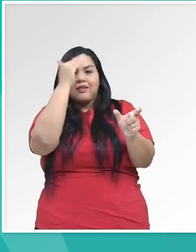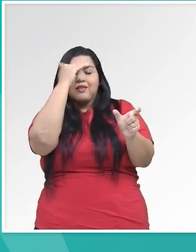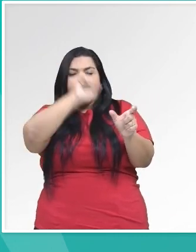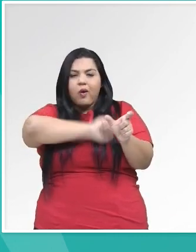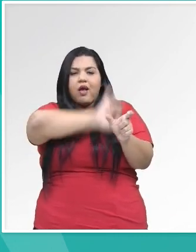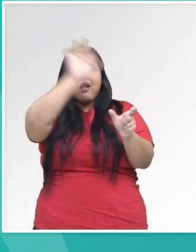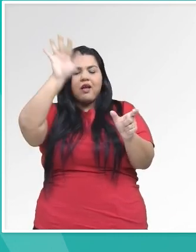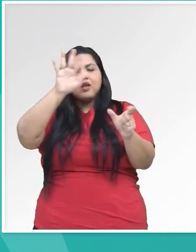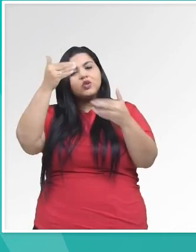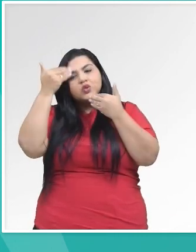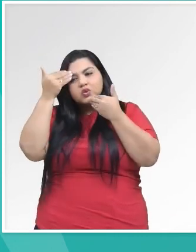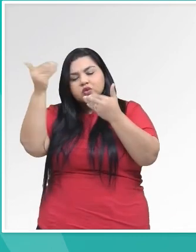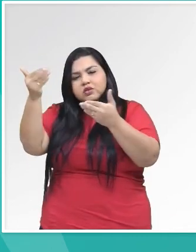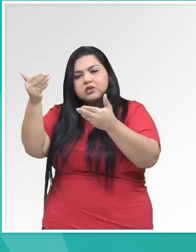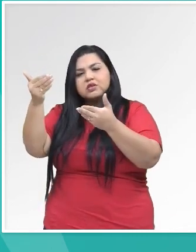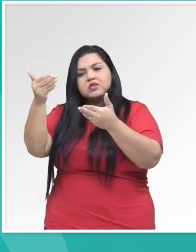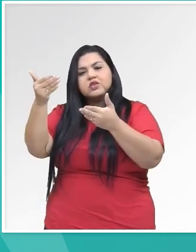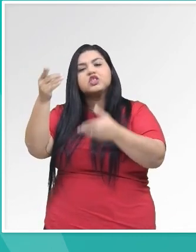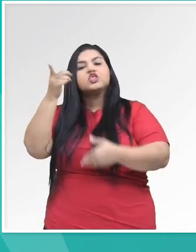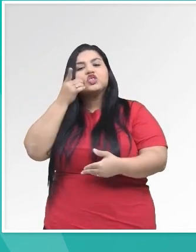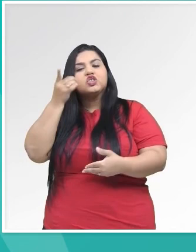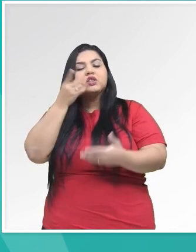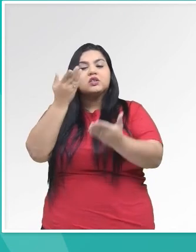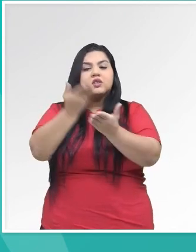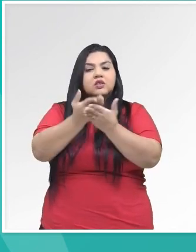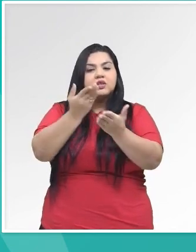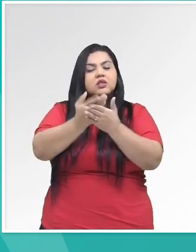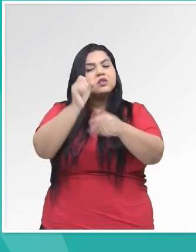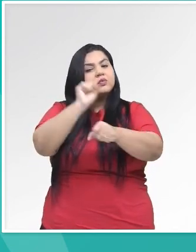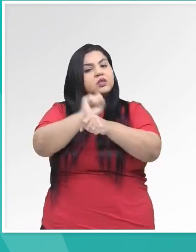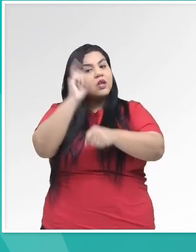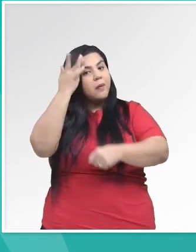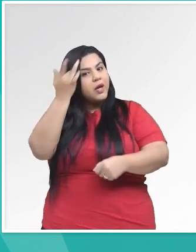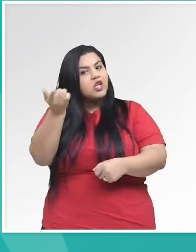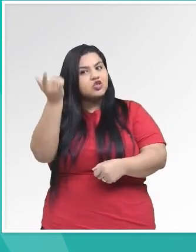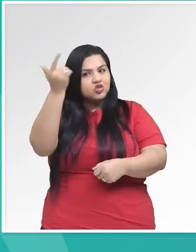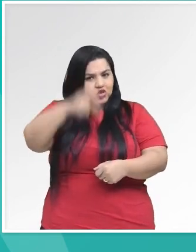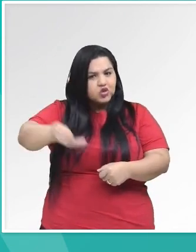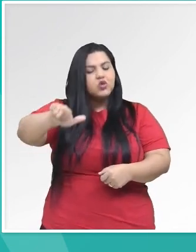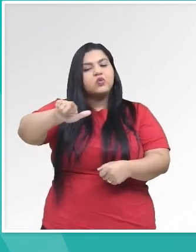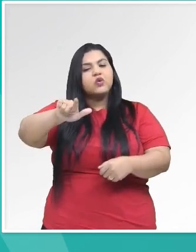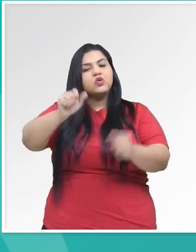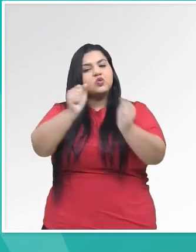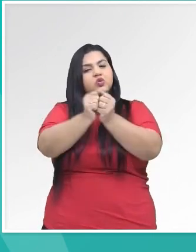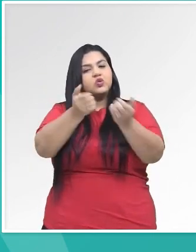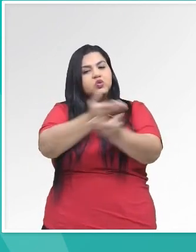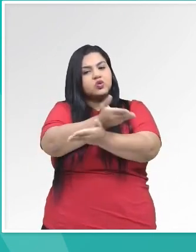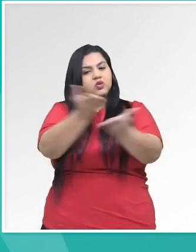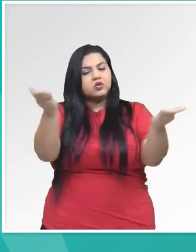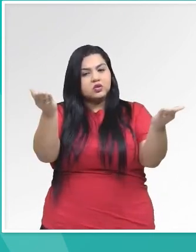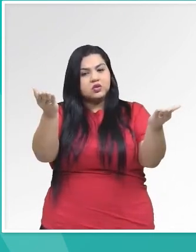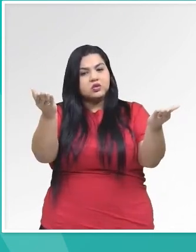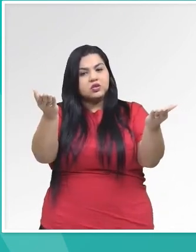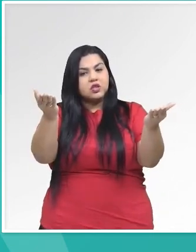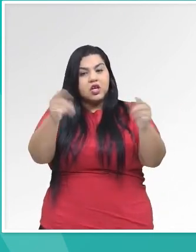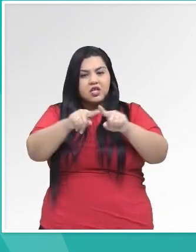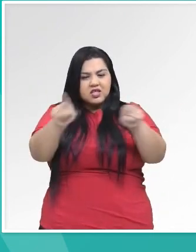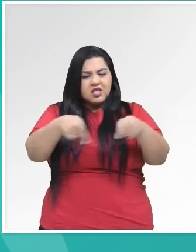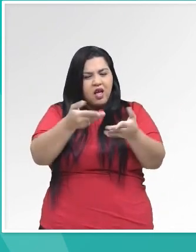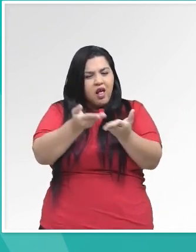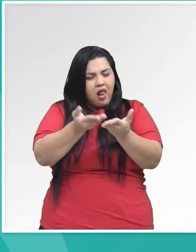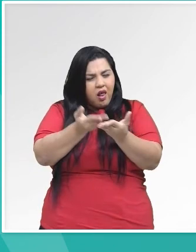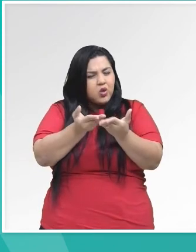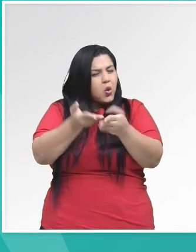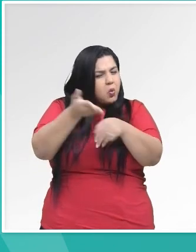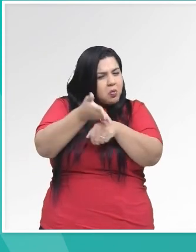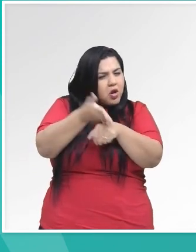nós agradecemos por mais esse dia de aula, né? Esperamos amanhã estar novamente com vocês aqui, né? E que a turma toda